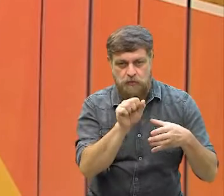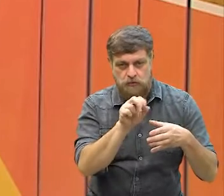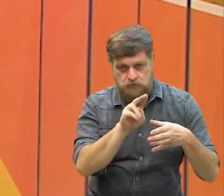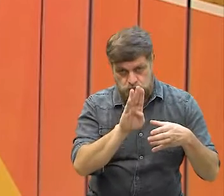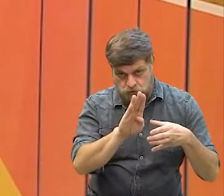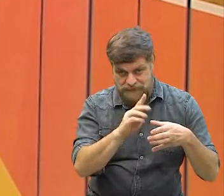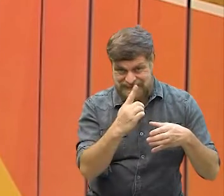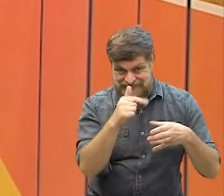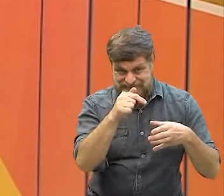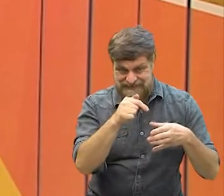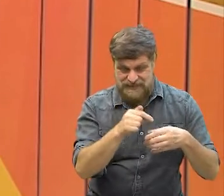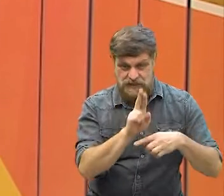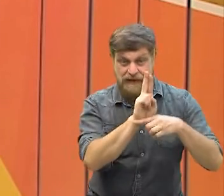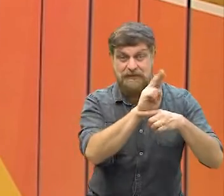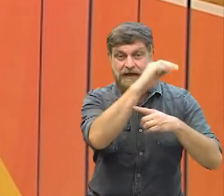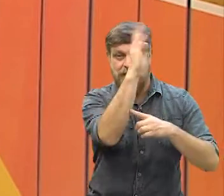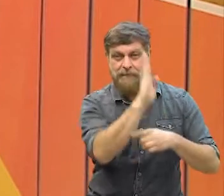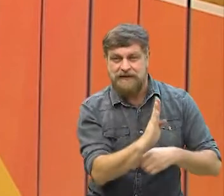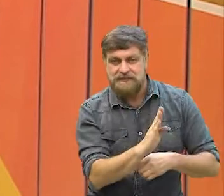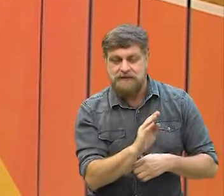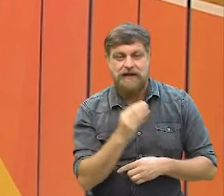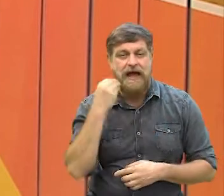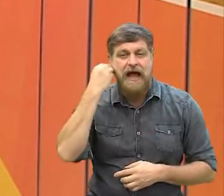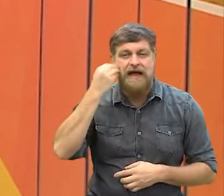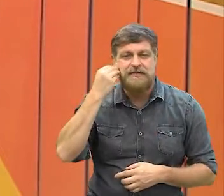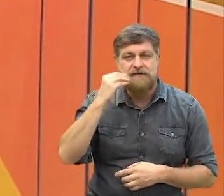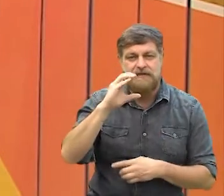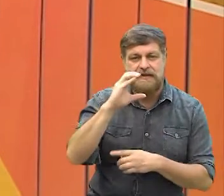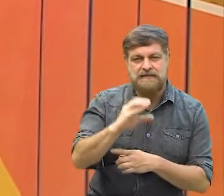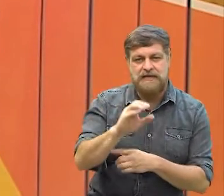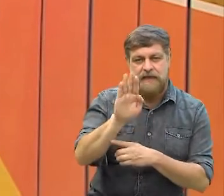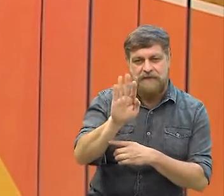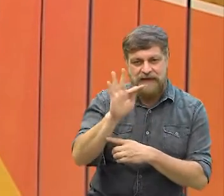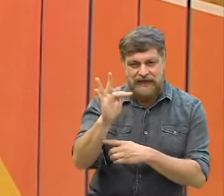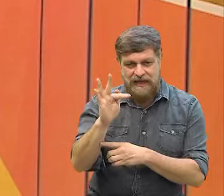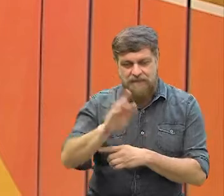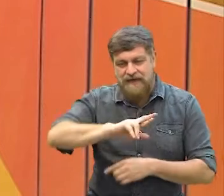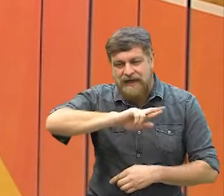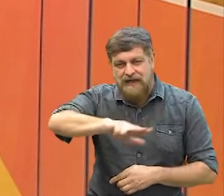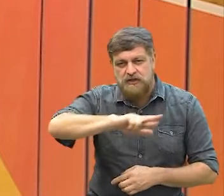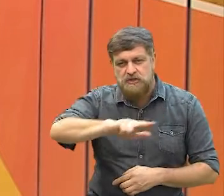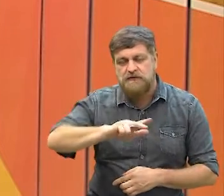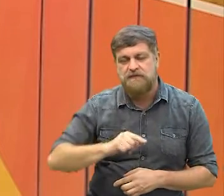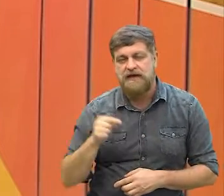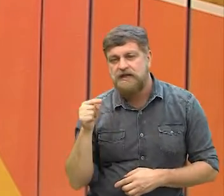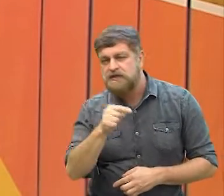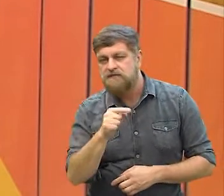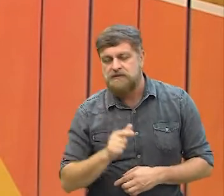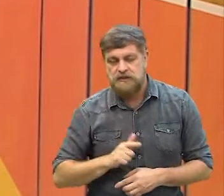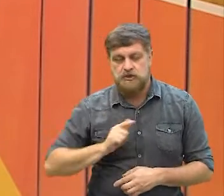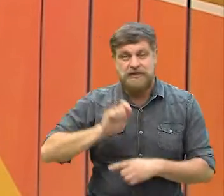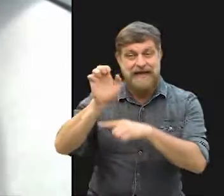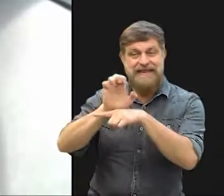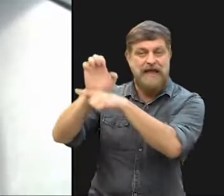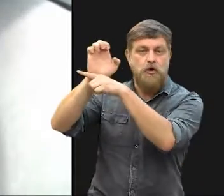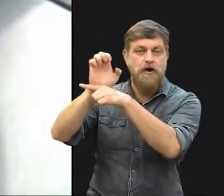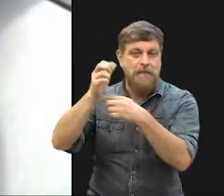essa experiência na CBF? É bem diferente de um clube? É totalmente diferente da realidade que você tinha na